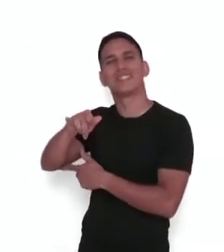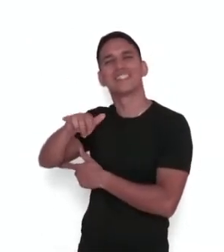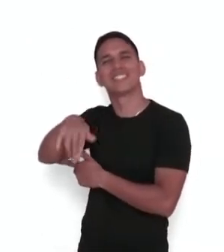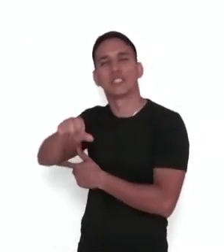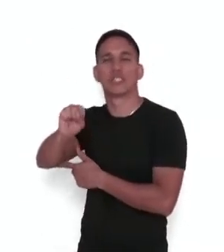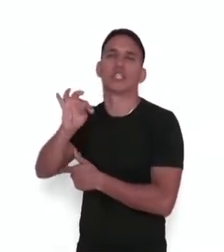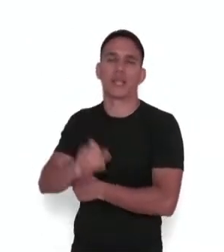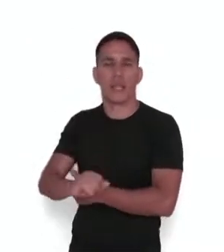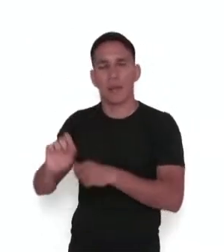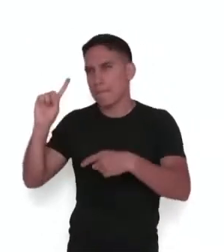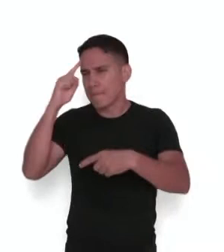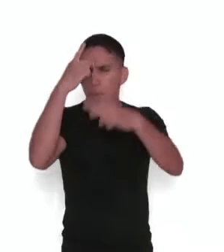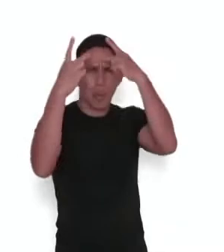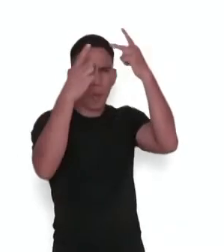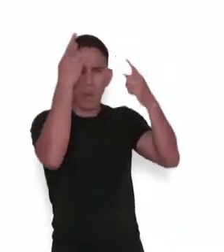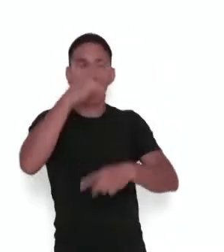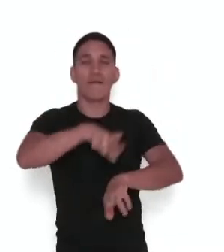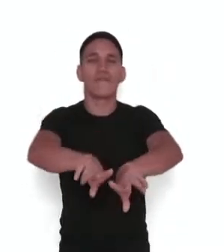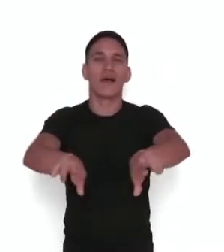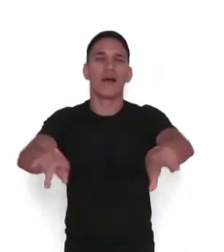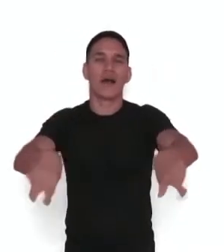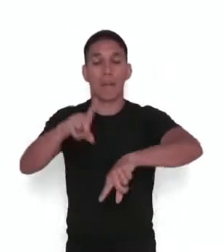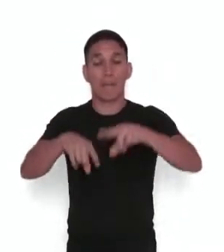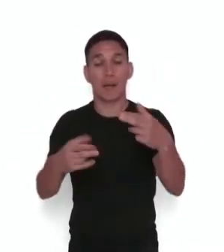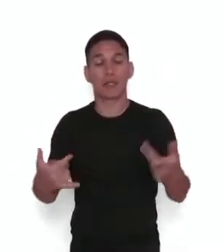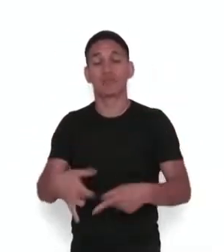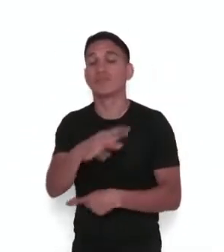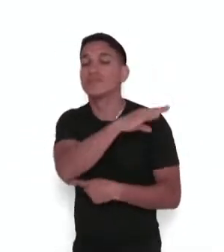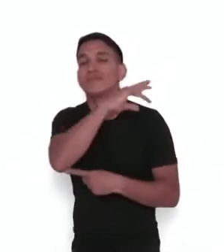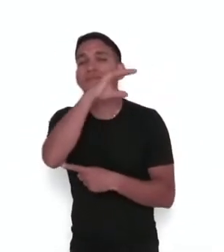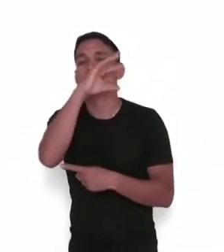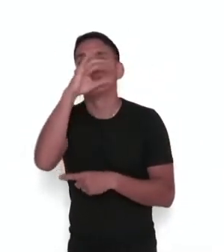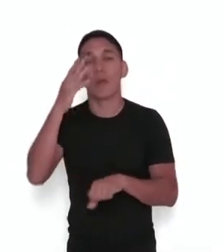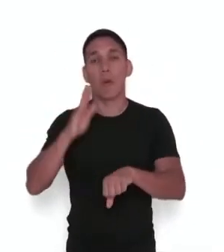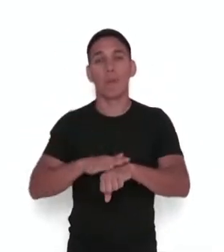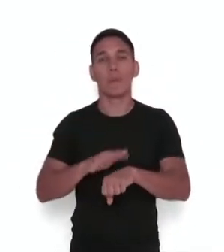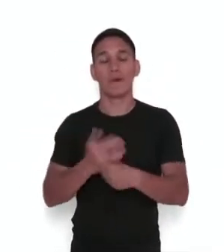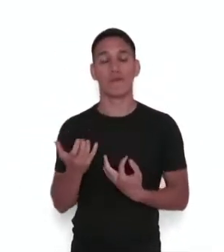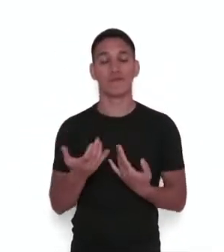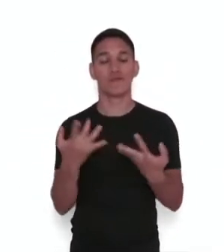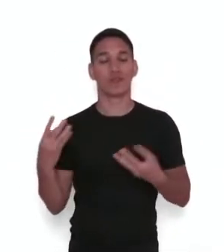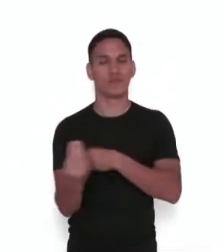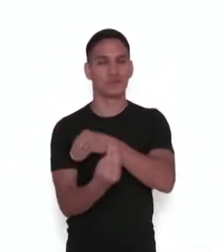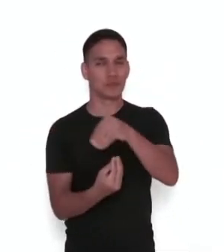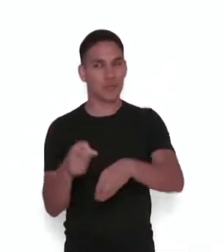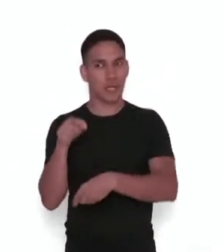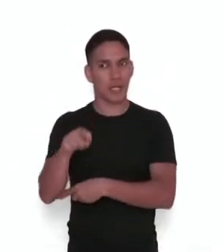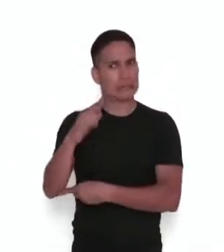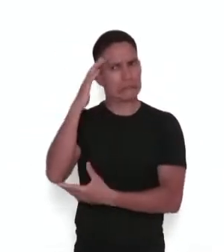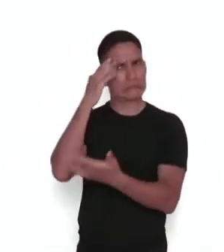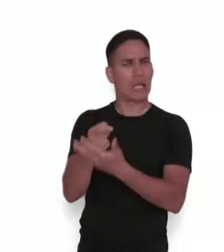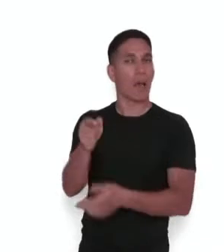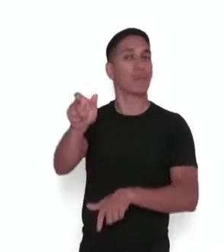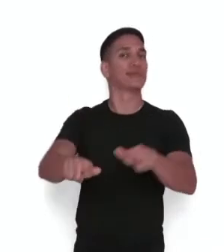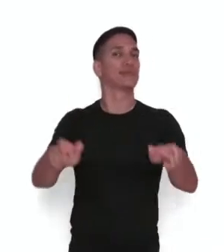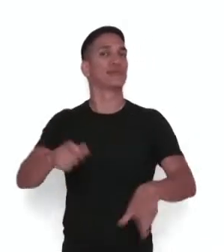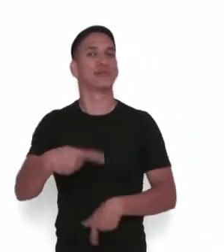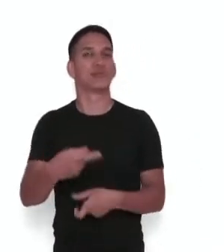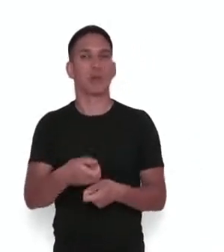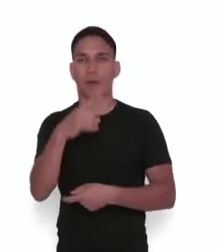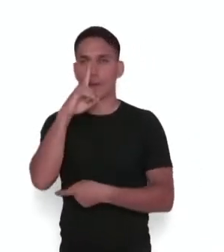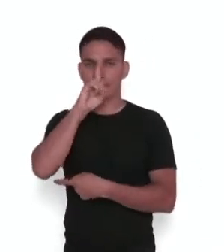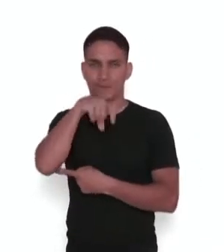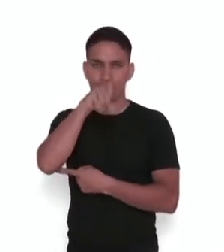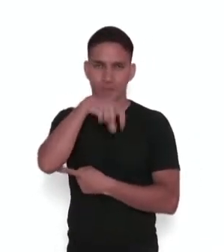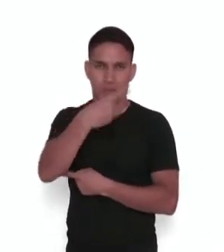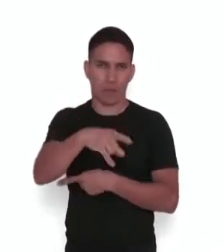materiais que tinham aromas agradáveis ao queimar. Eles eram considerados feiticeiros pela Igreja Católica